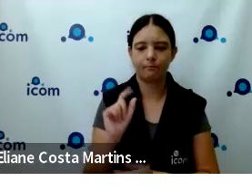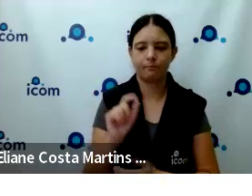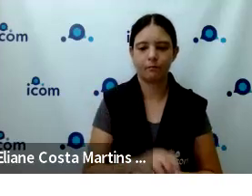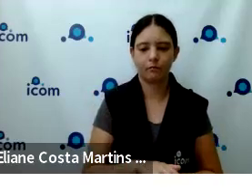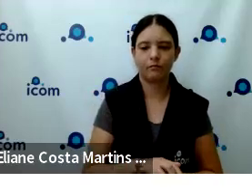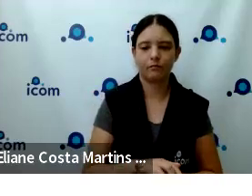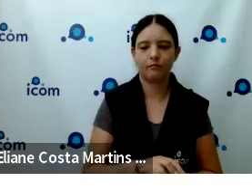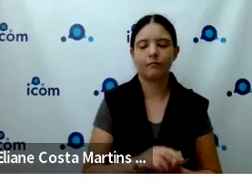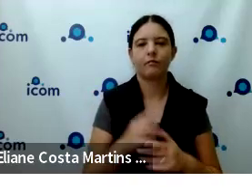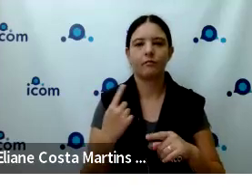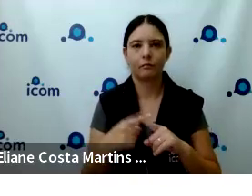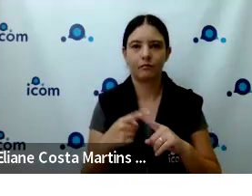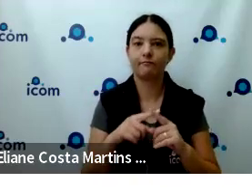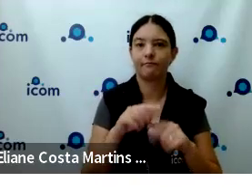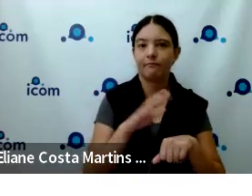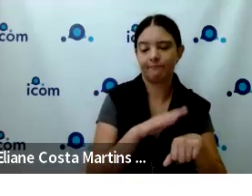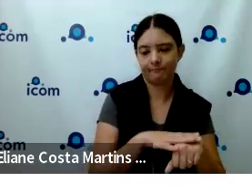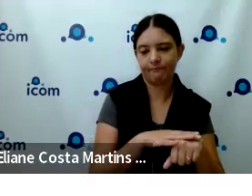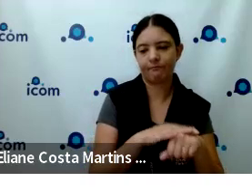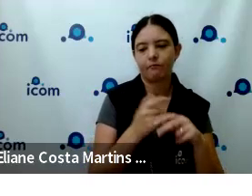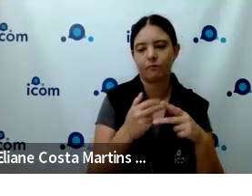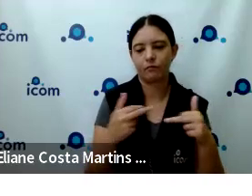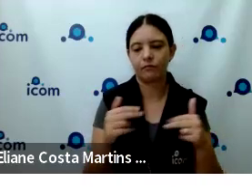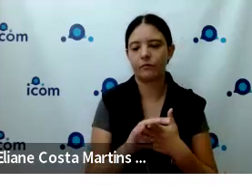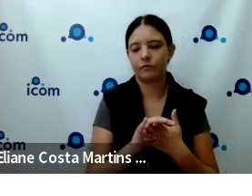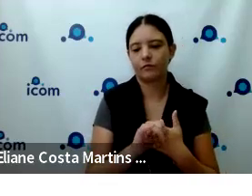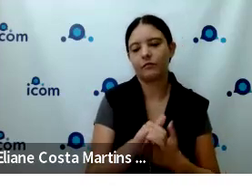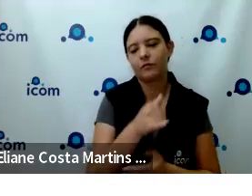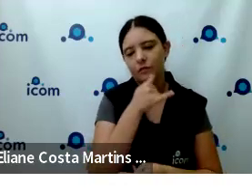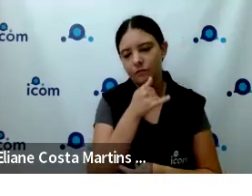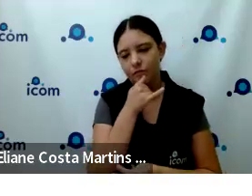à realização desse ato. Então, a Alemanha dá um exemplo interessante